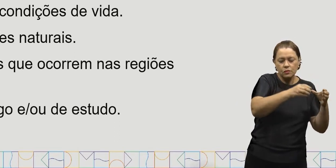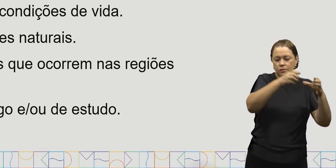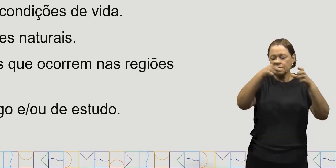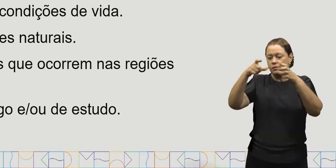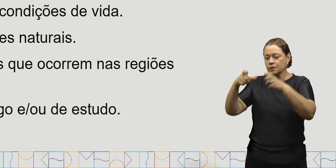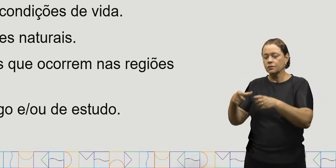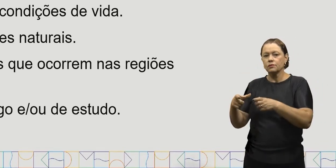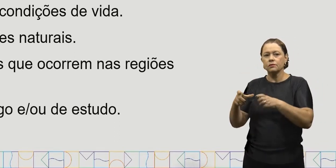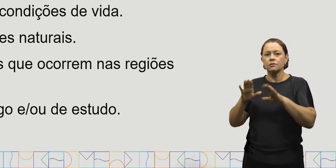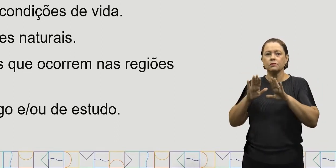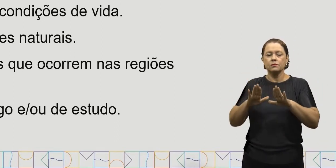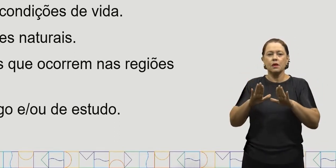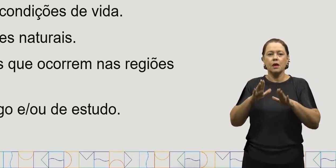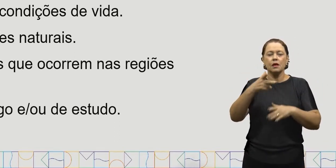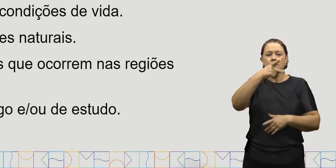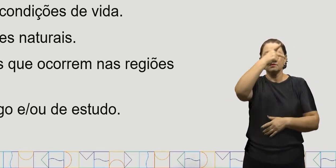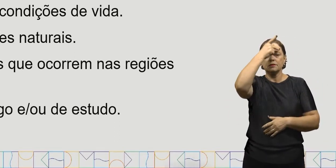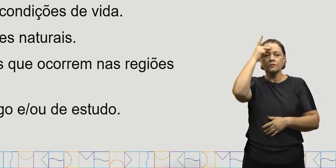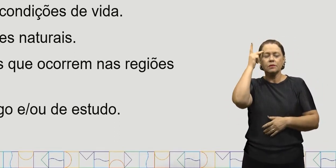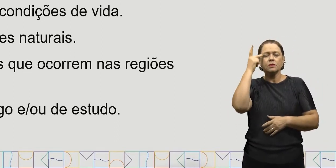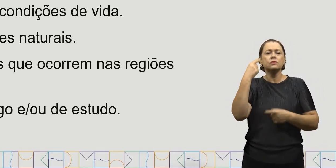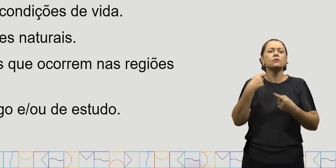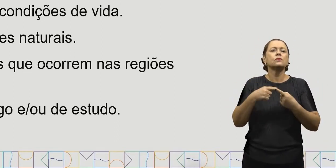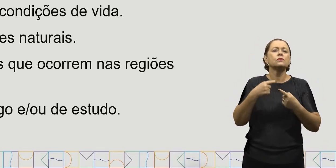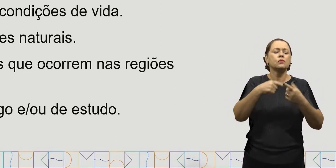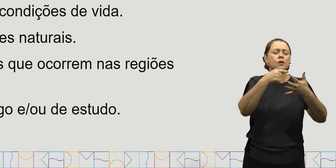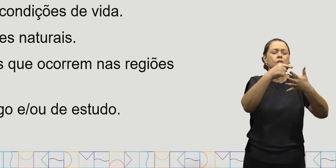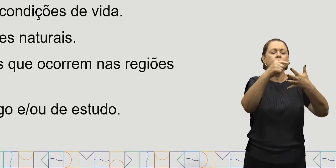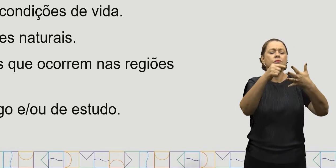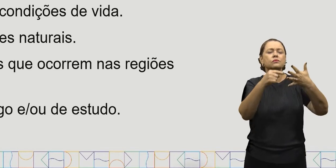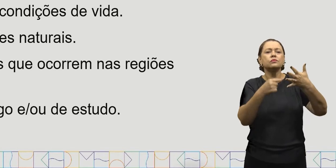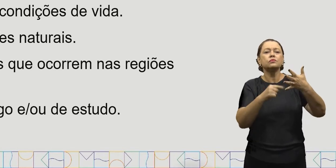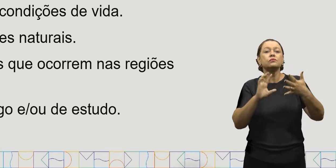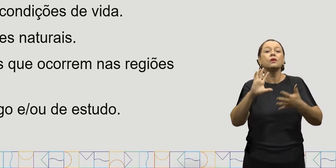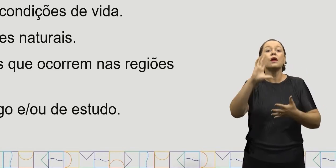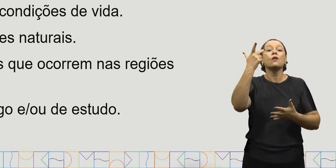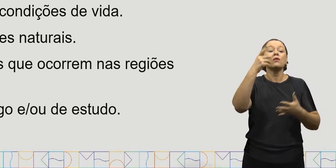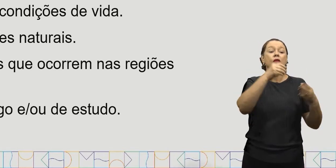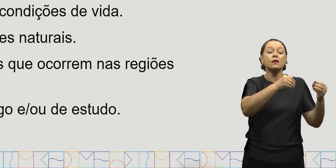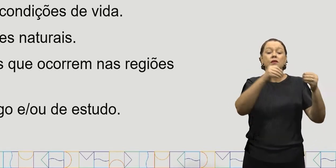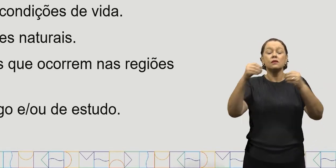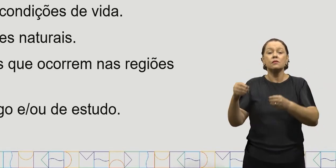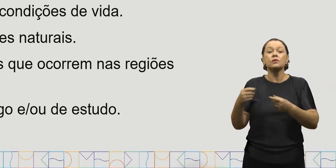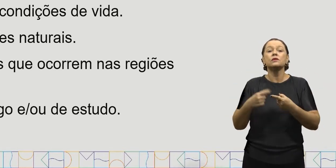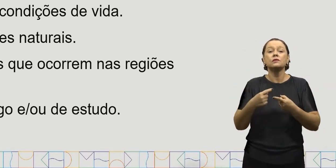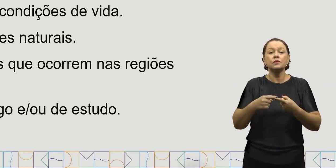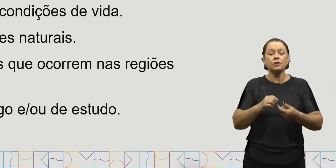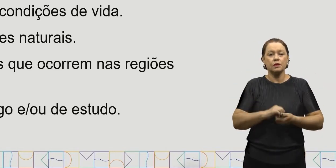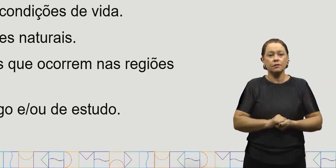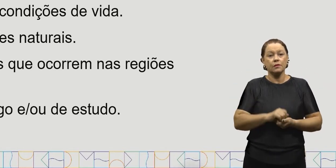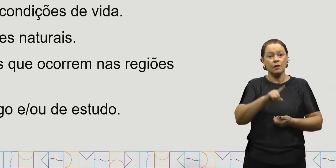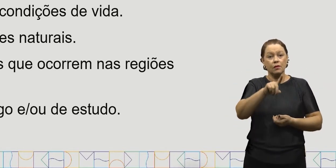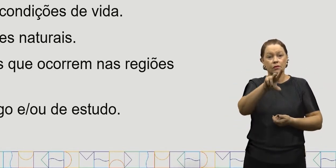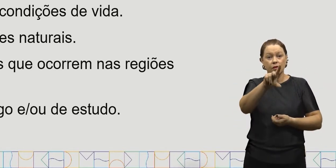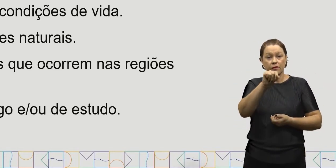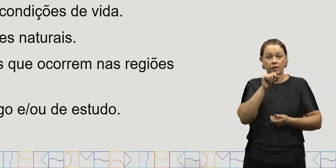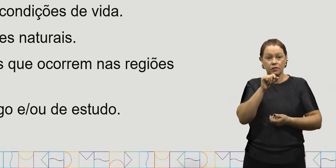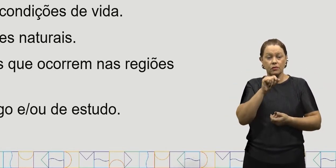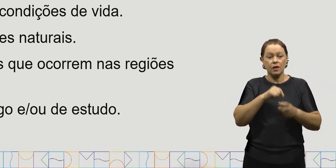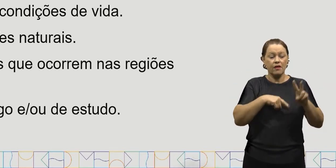seres humanos, podemos elencar algumas razões para que as migrações aconteçam. Assinale